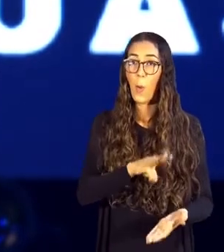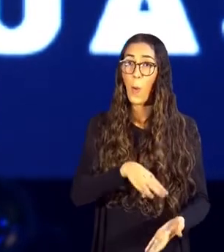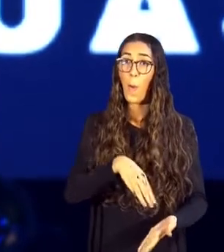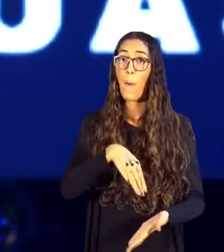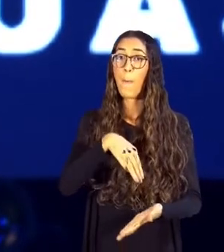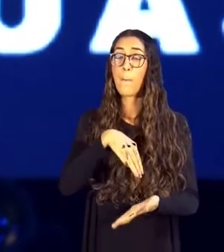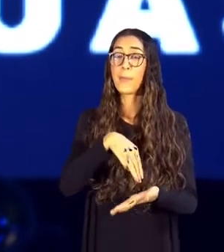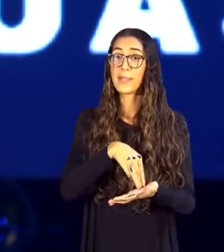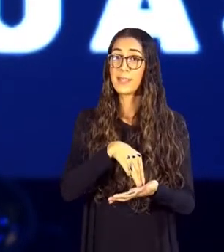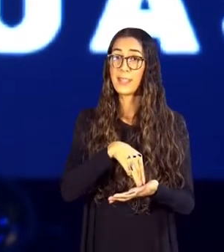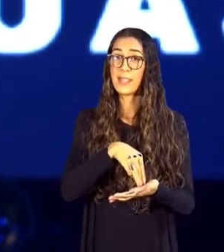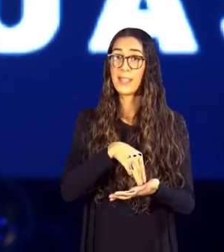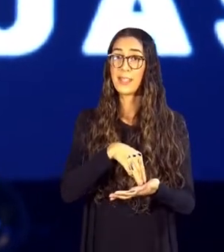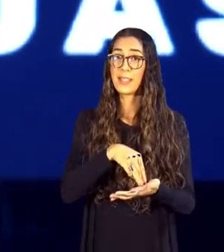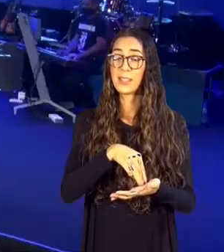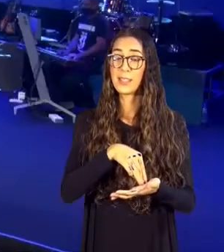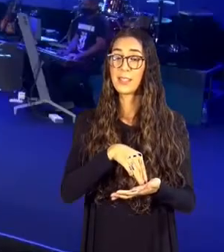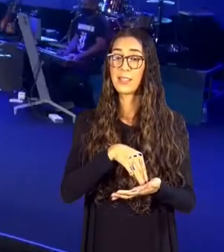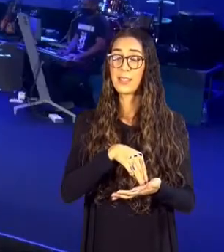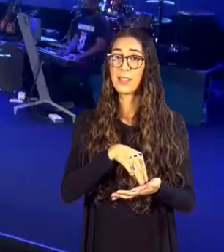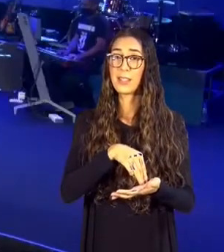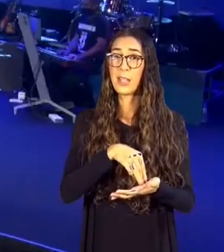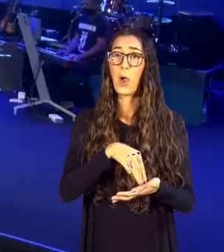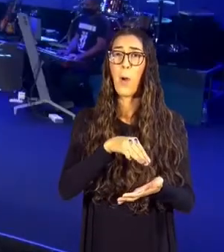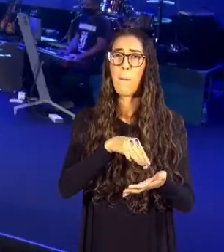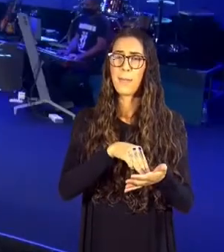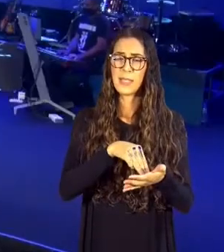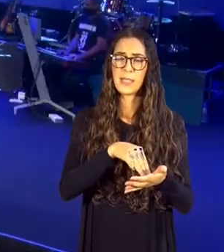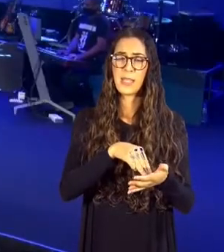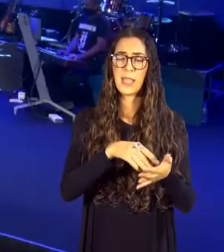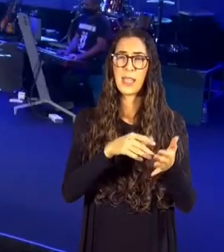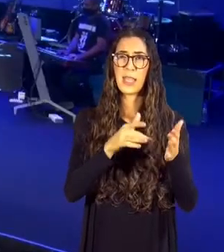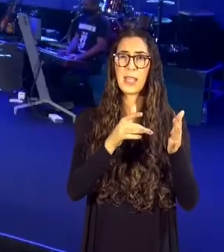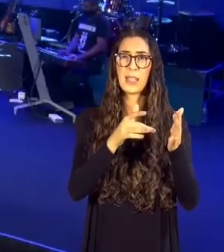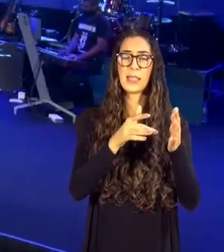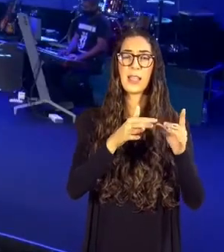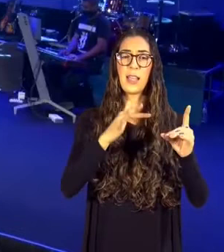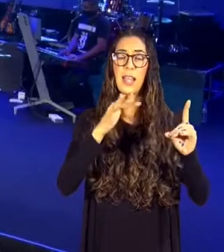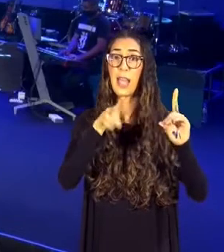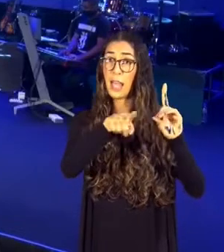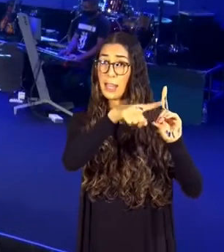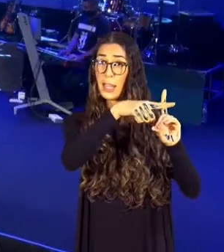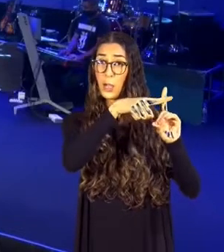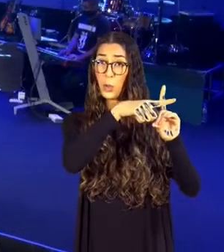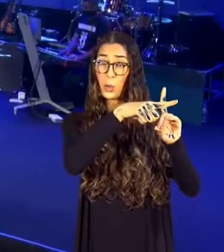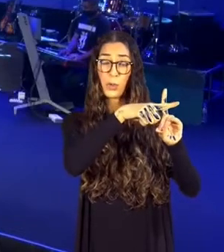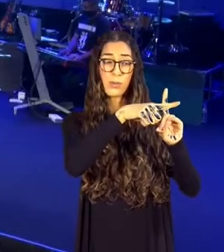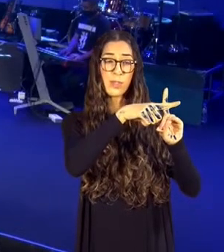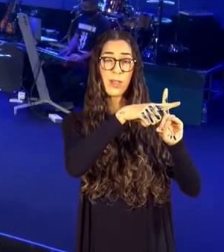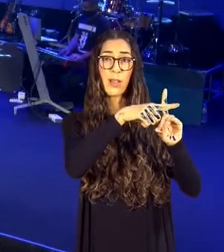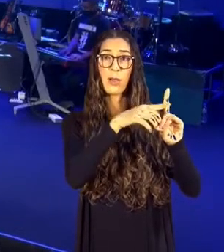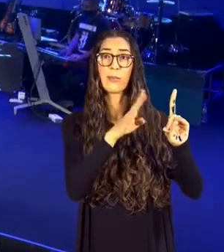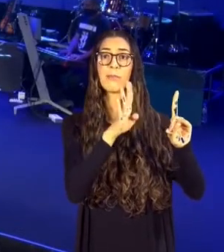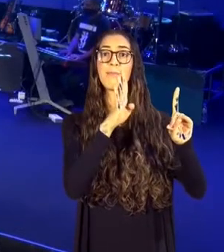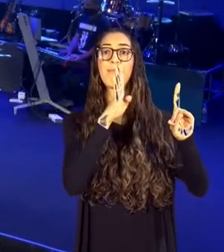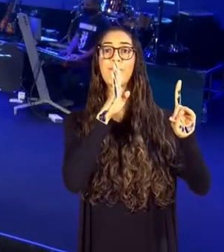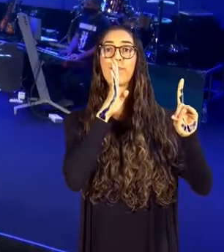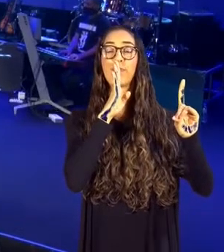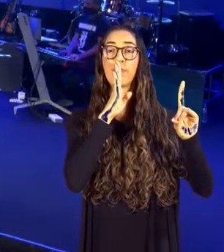enquanto estiver aflito. Jesus ficou em silêncio quando estava na cruz. Quem profetizou isso há muito tempo antes?